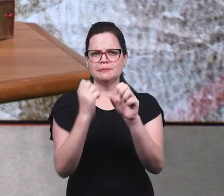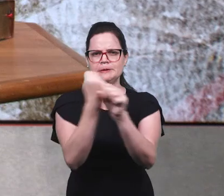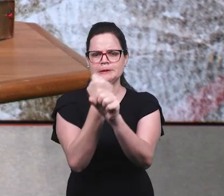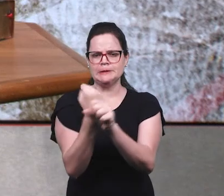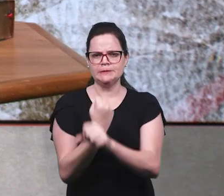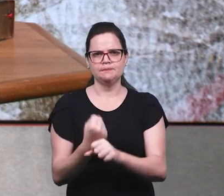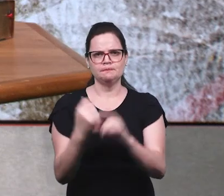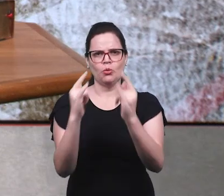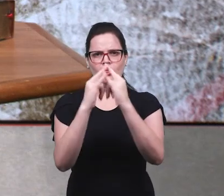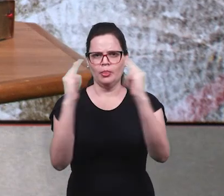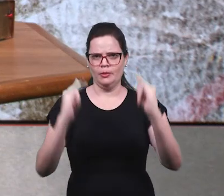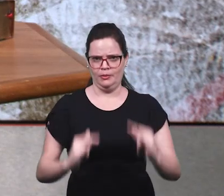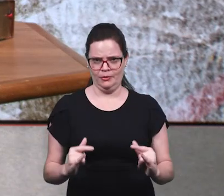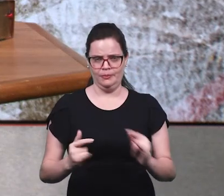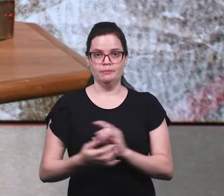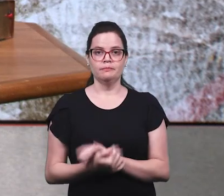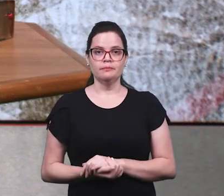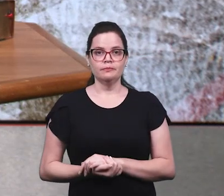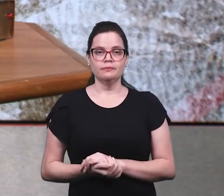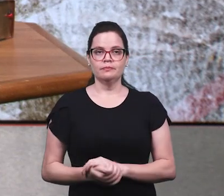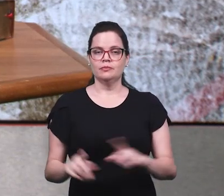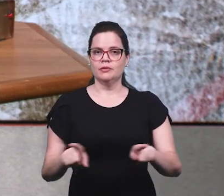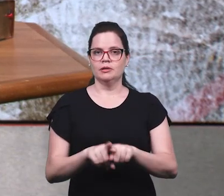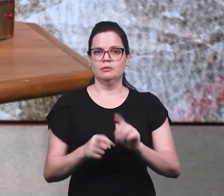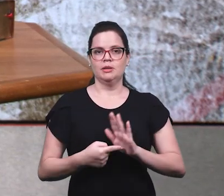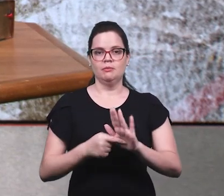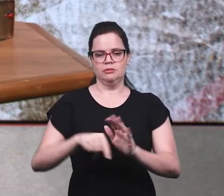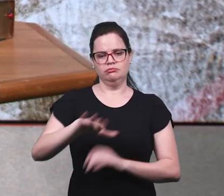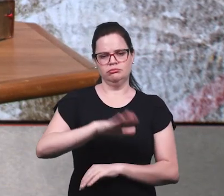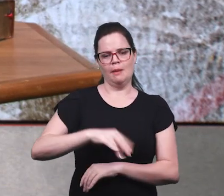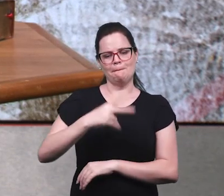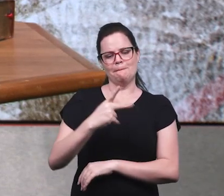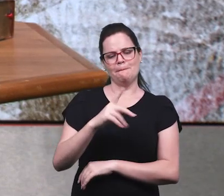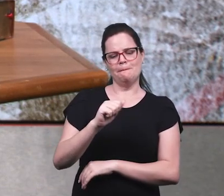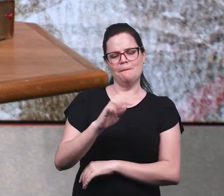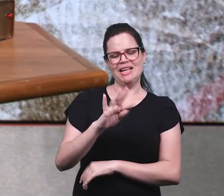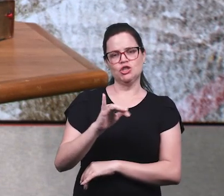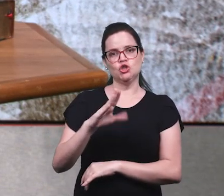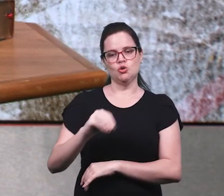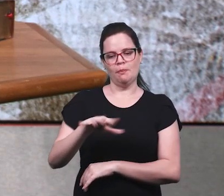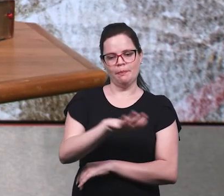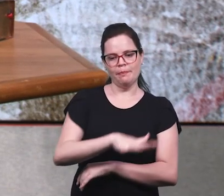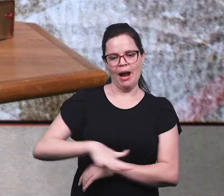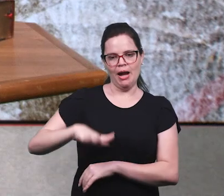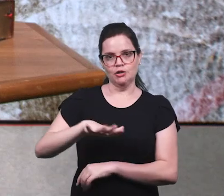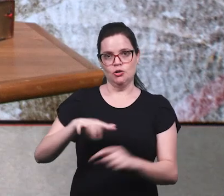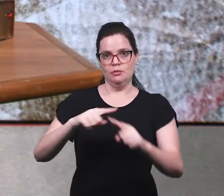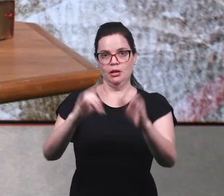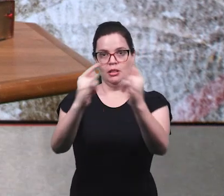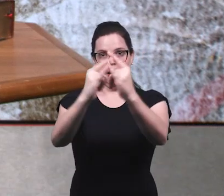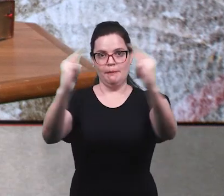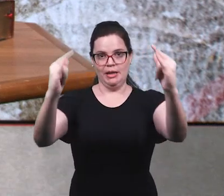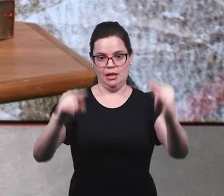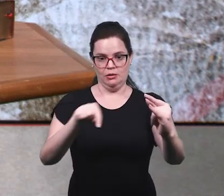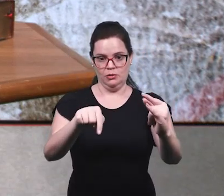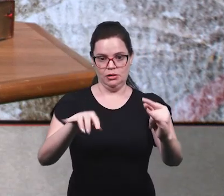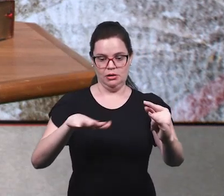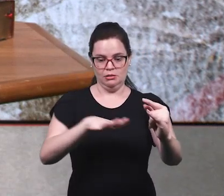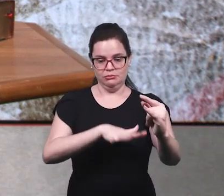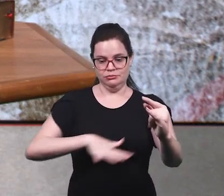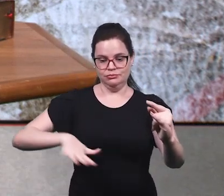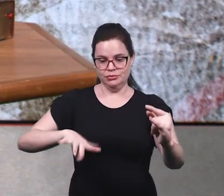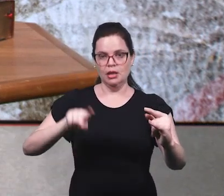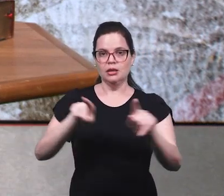o tabernáculo. E aqui ele está falando do pátio do tabernáculo, como deveria ser. Então, nós vamos encerrar